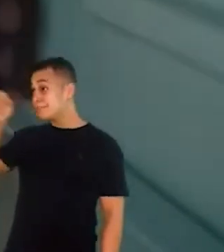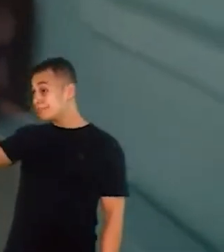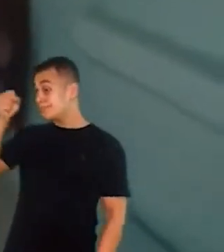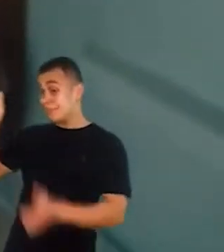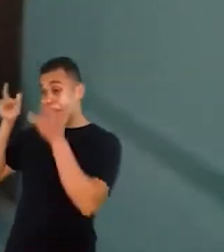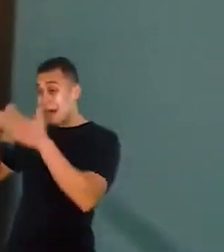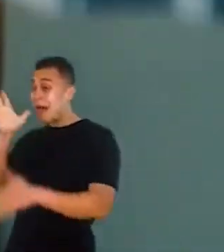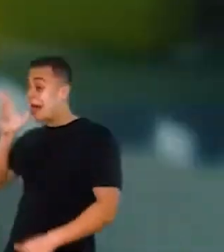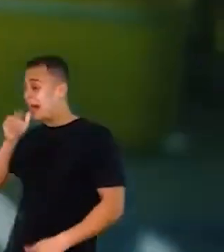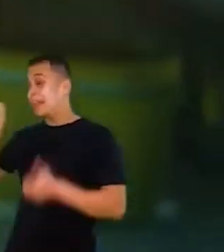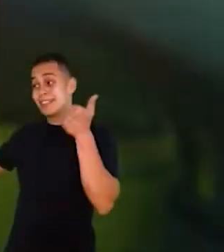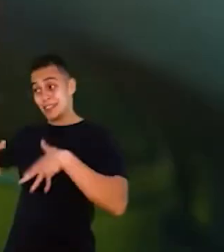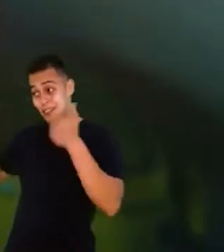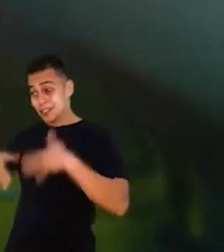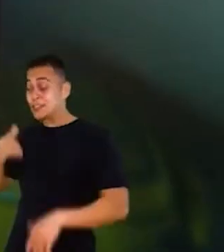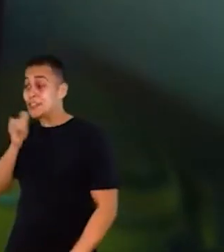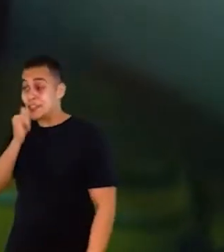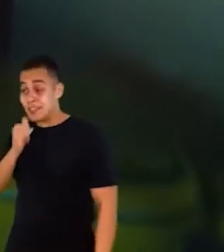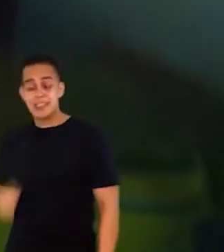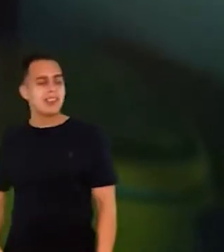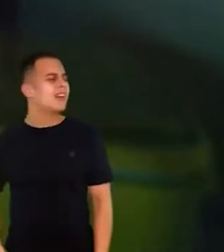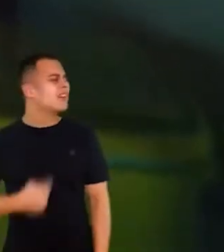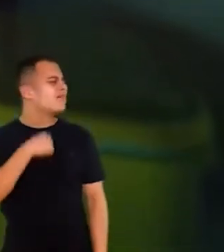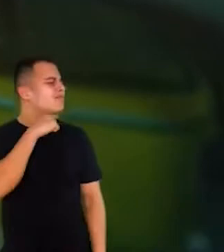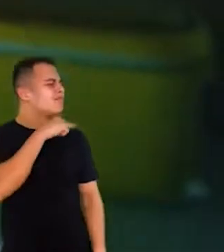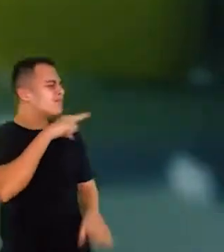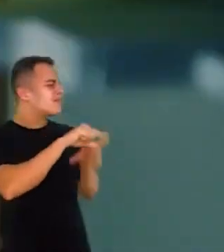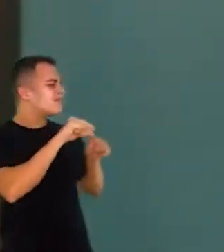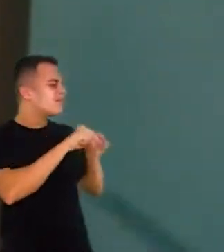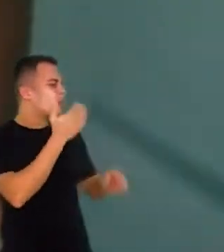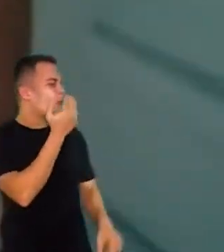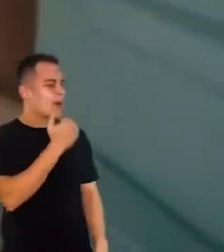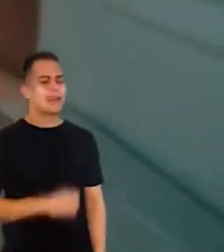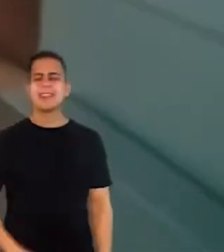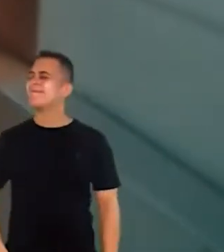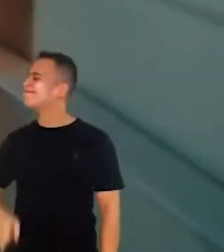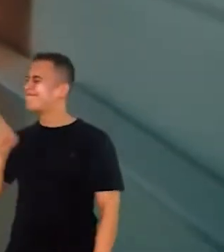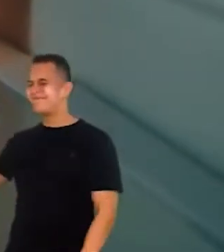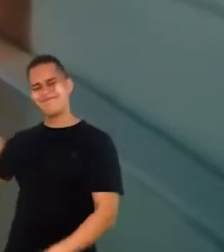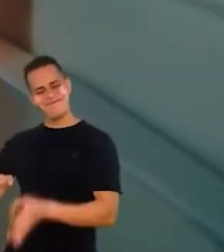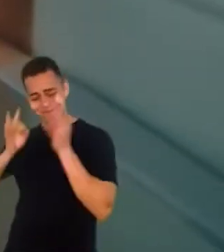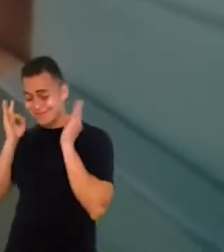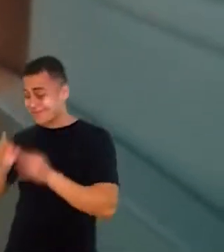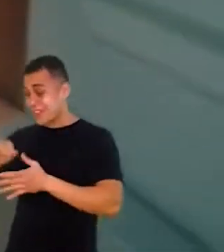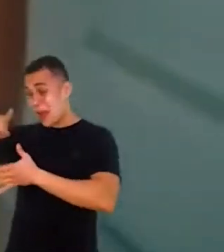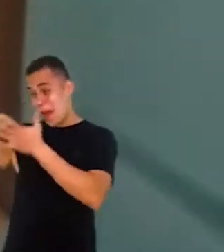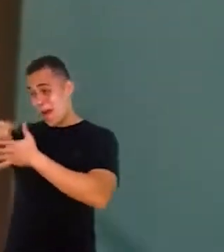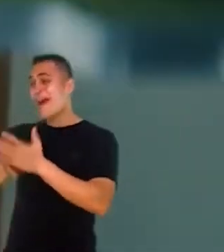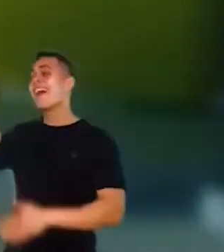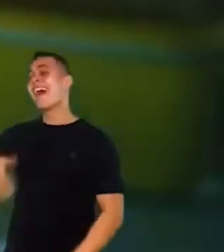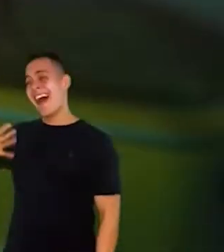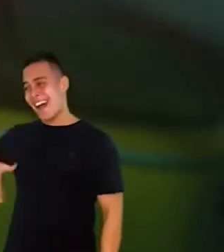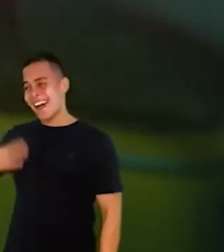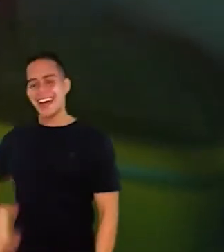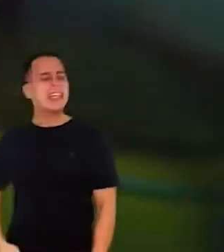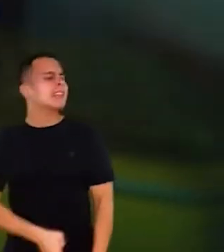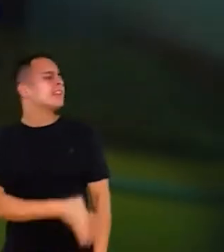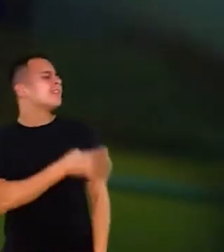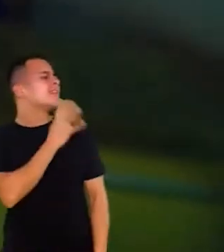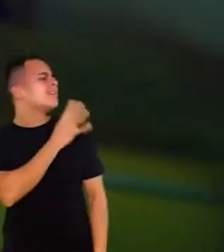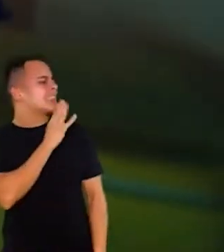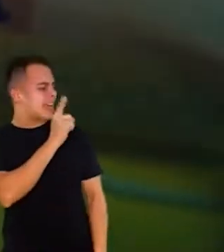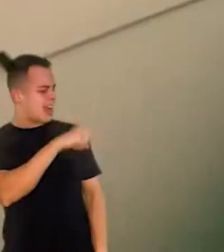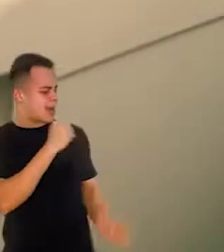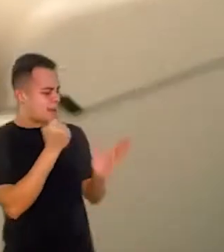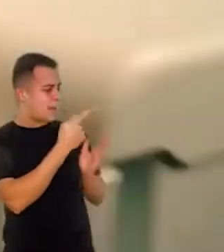Geladeira aberta há muito tempo gasta mais energia. É que eu tô na dúvida. Pode ter certeza, a conta vem cara. Deixa